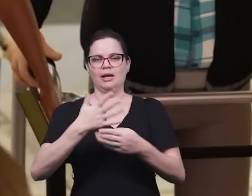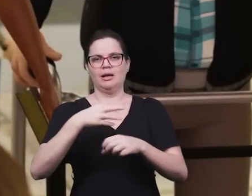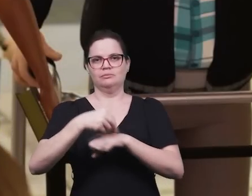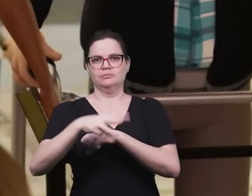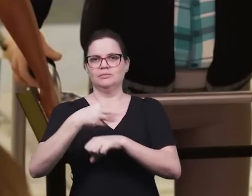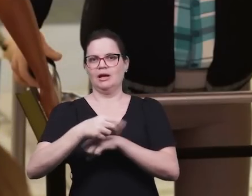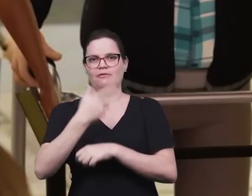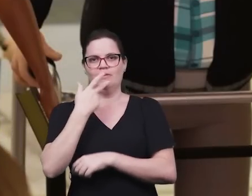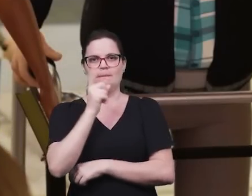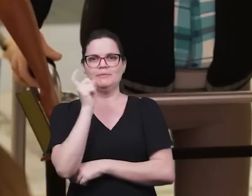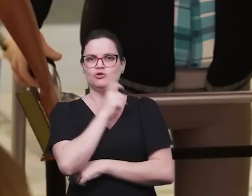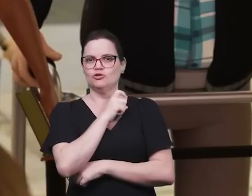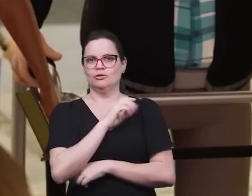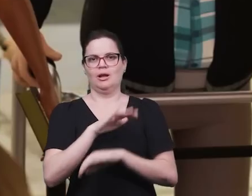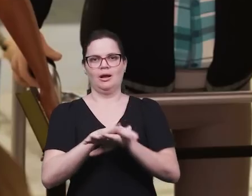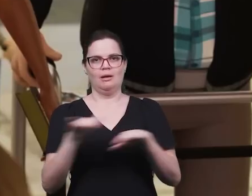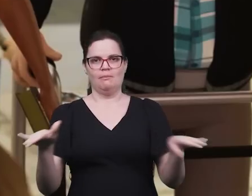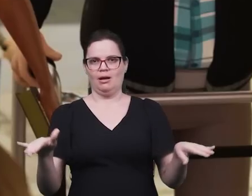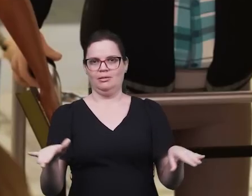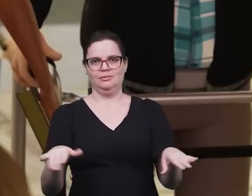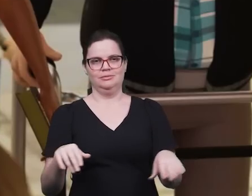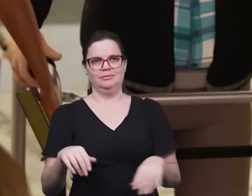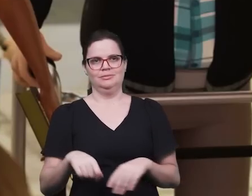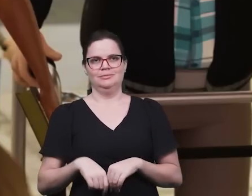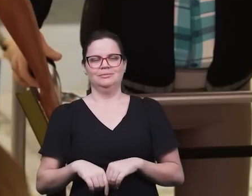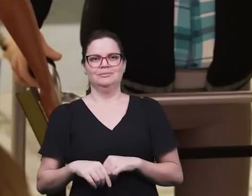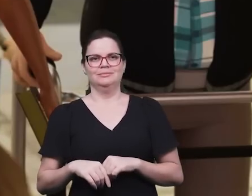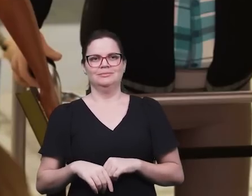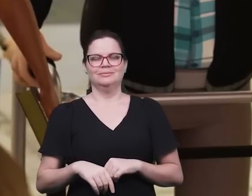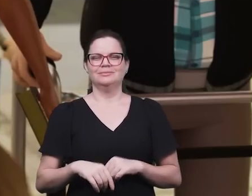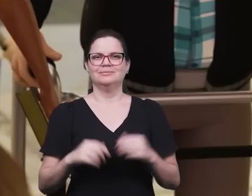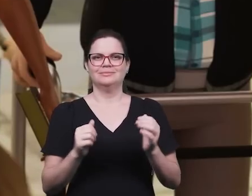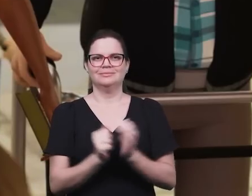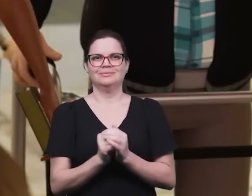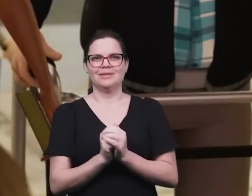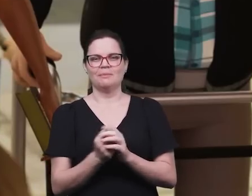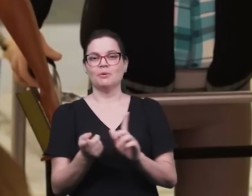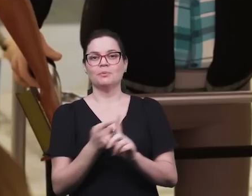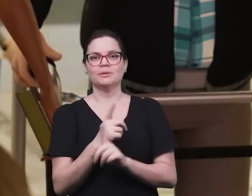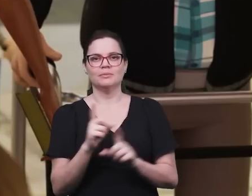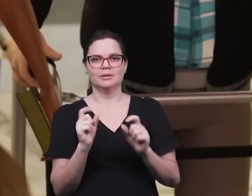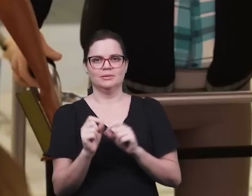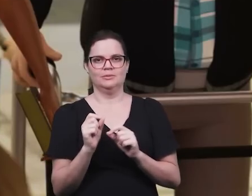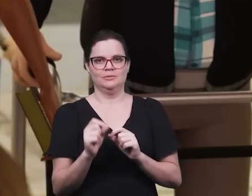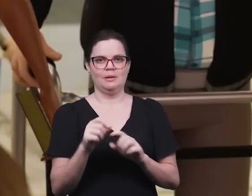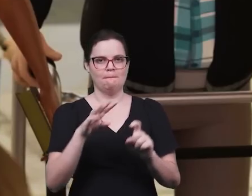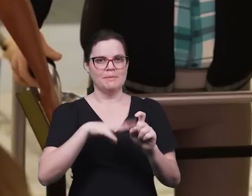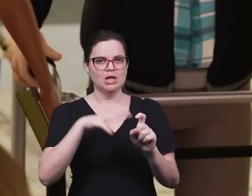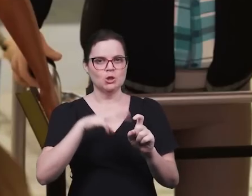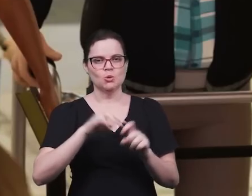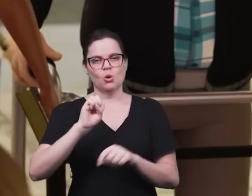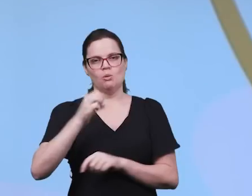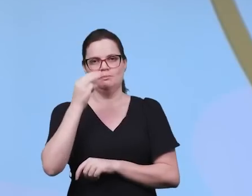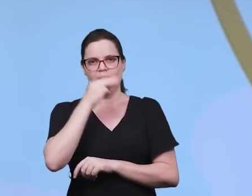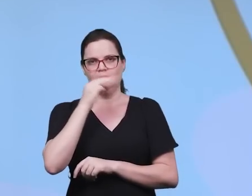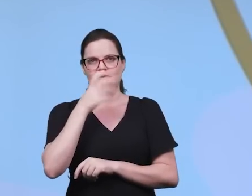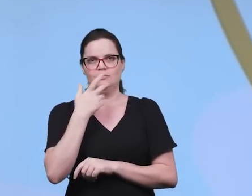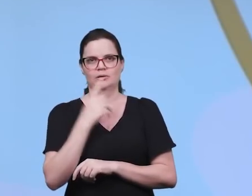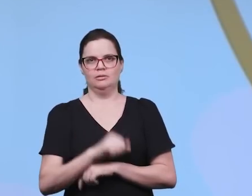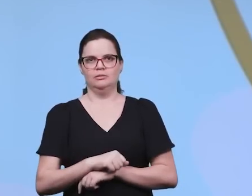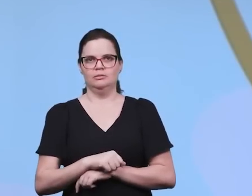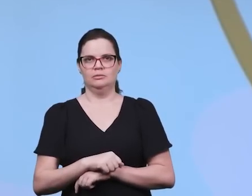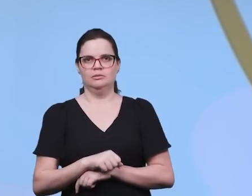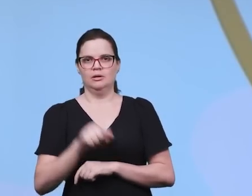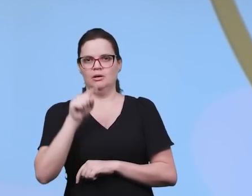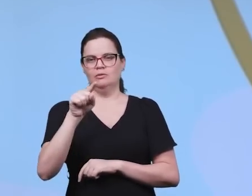gostaria de desmistificar? Acabar com isso, né, Roberto? Amém. A primeira de todas que eu escuto muito é: você não pode